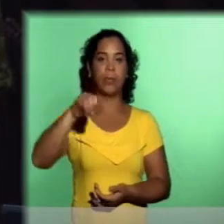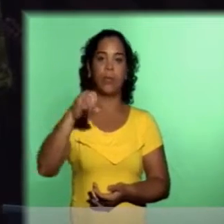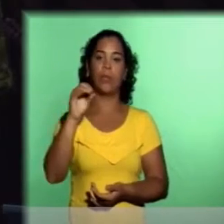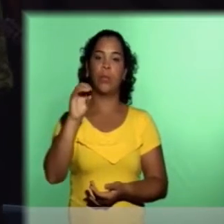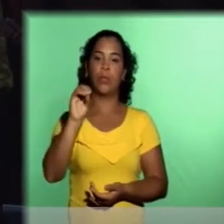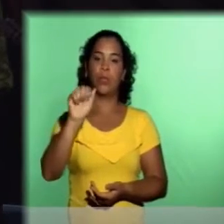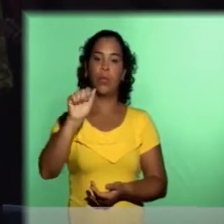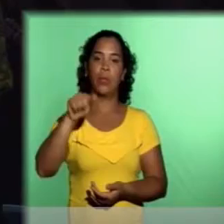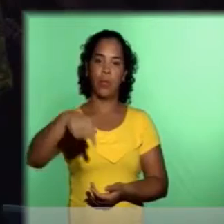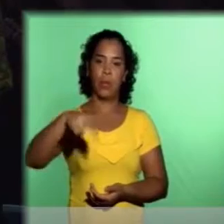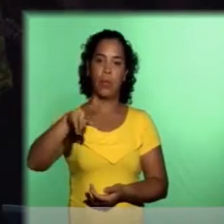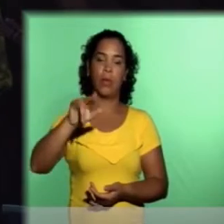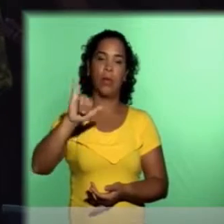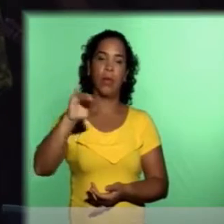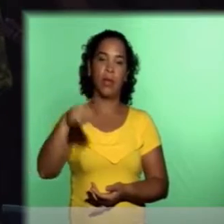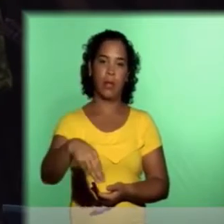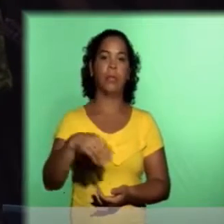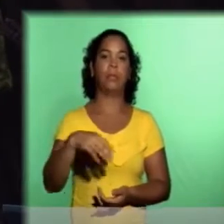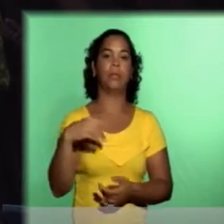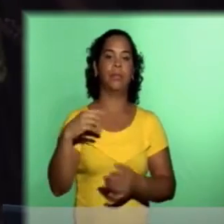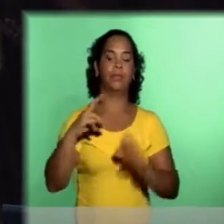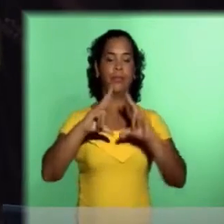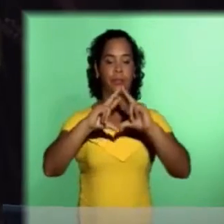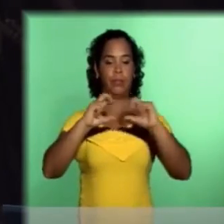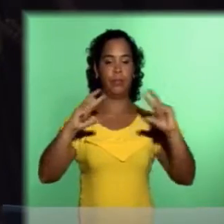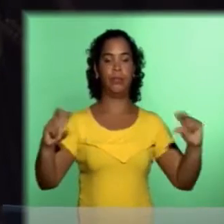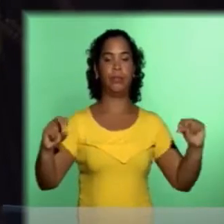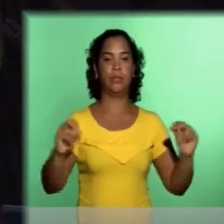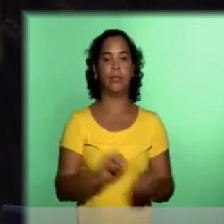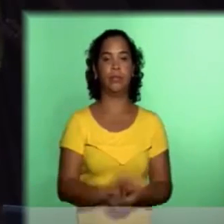de Florianópolis, Santa Catarina.